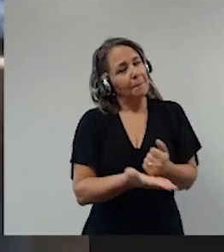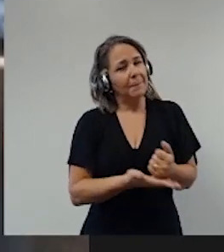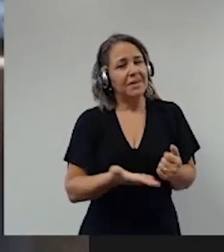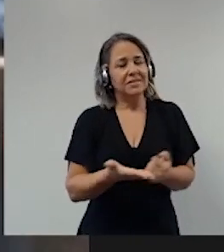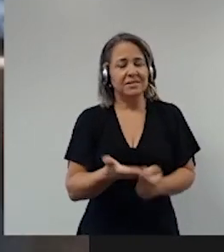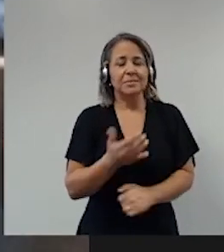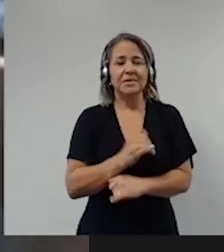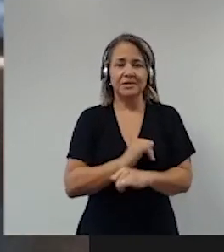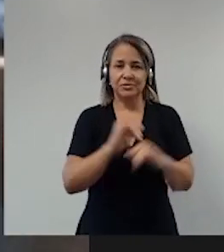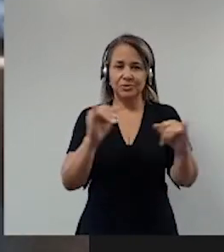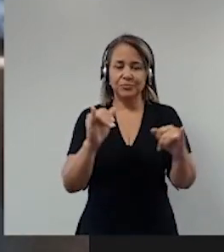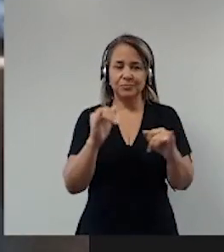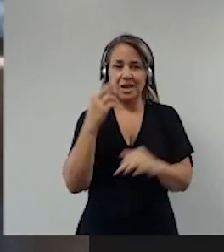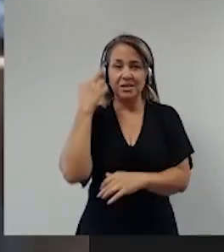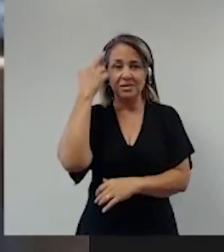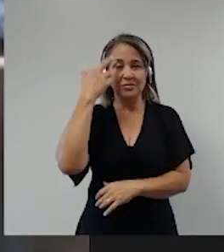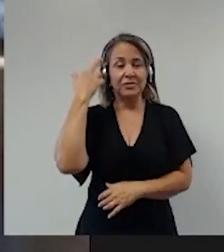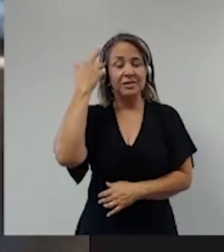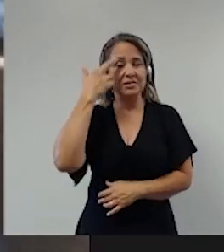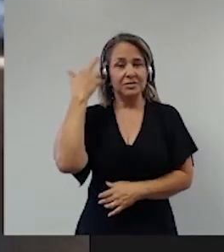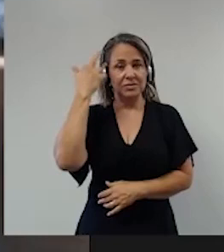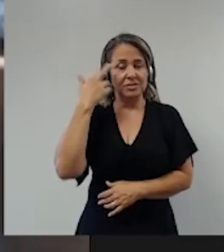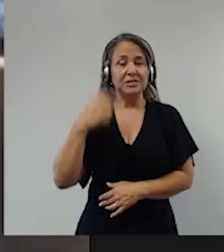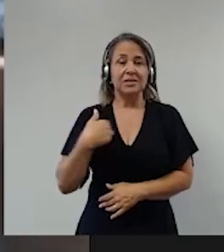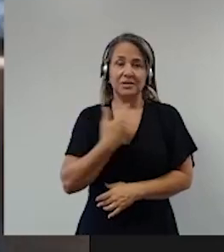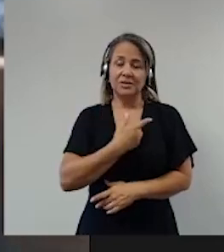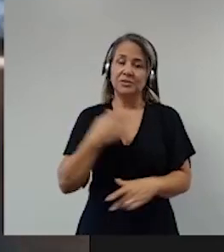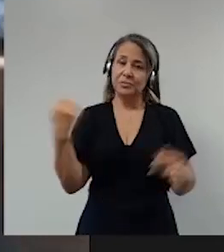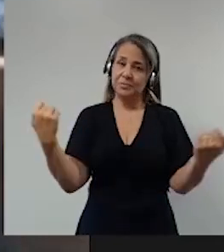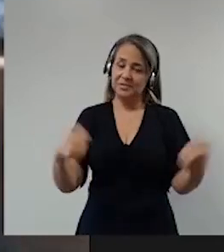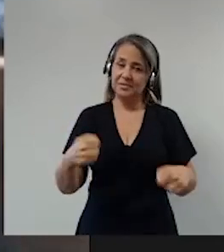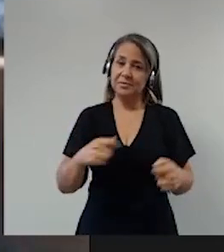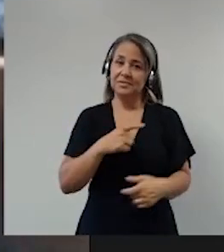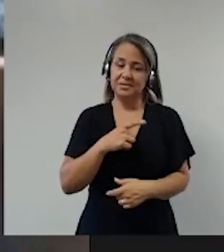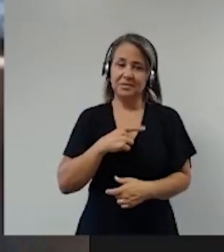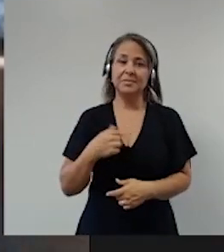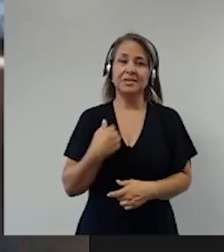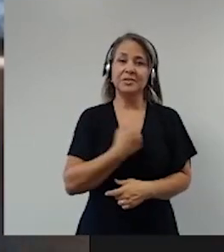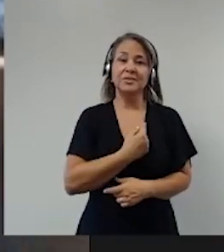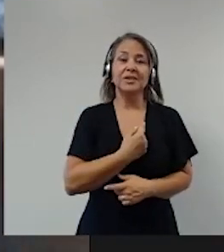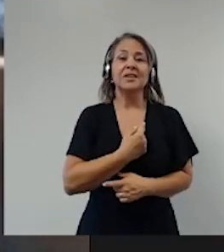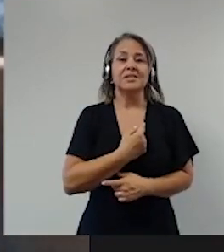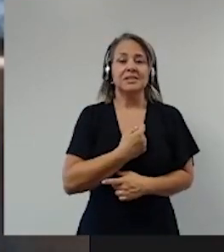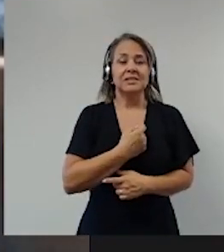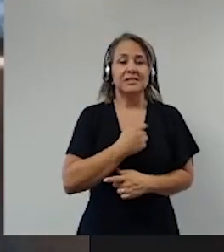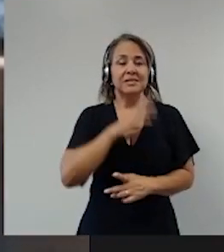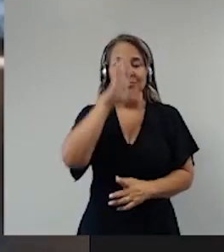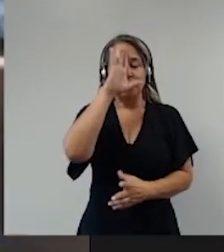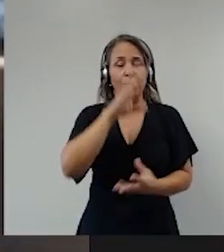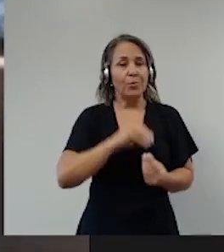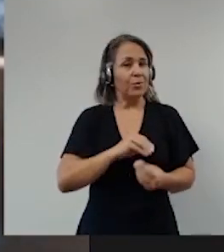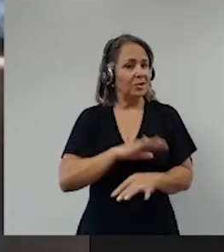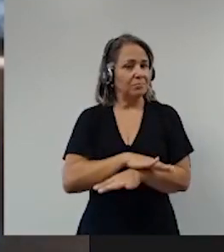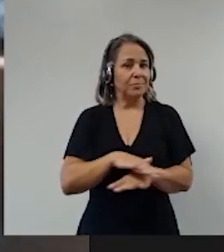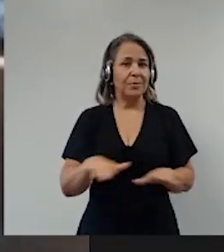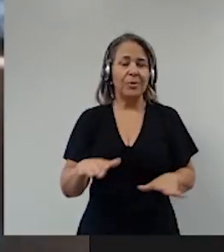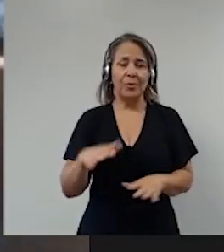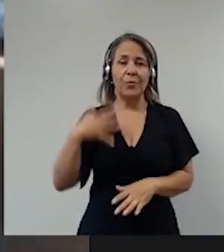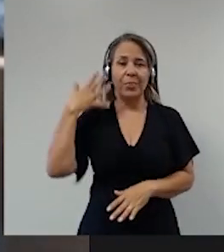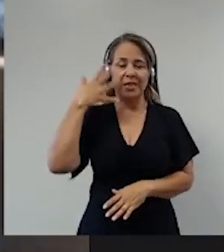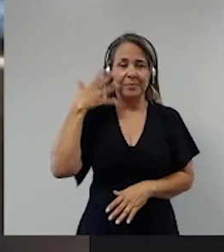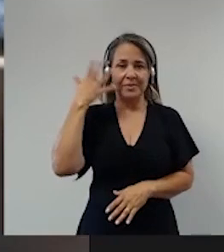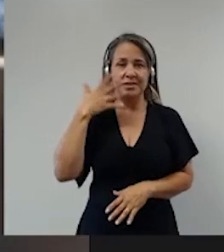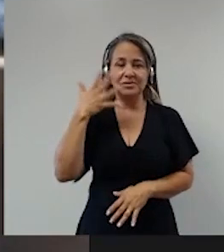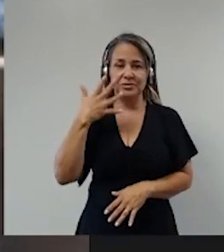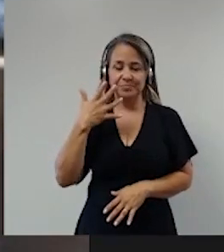essas as reflexões que teria para que a gente pudesse concluir esse debate, reforçando mais uma